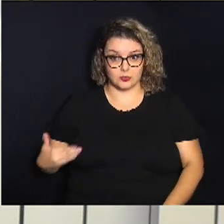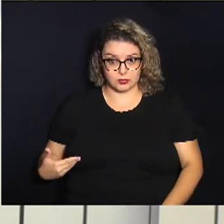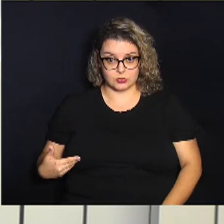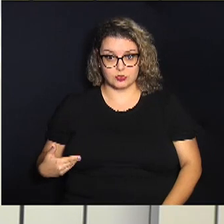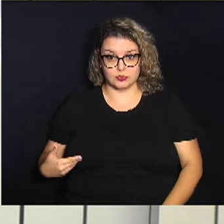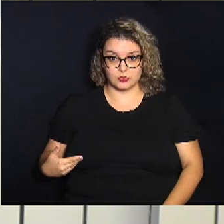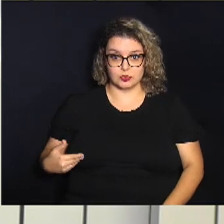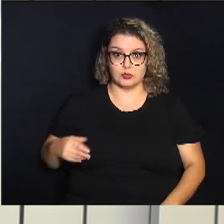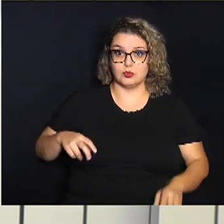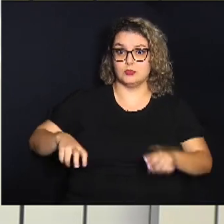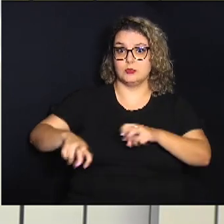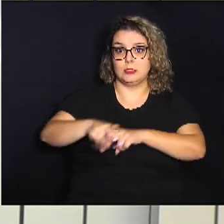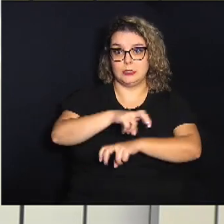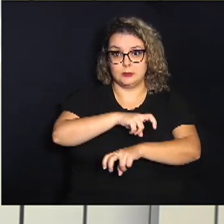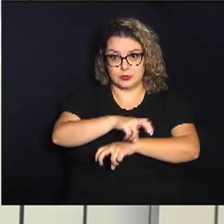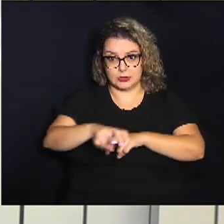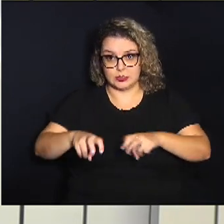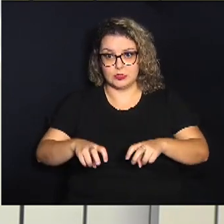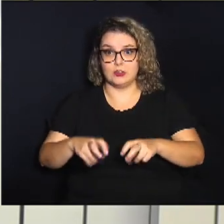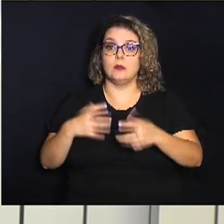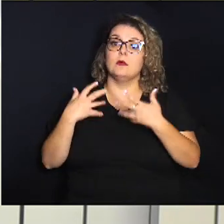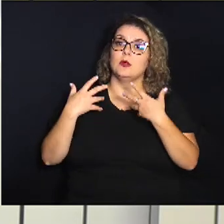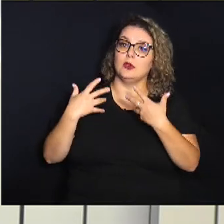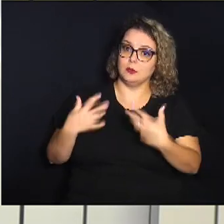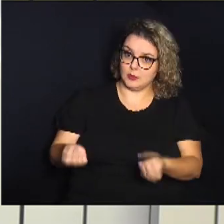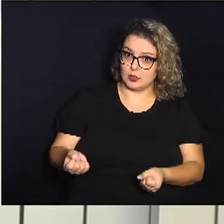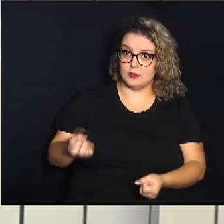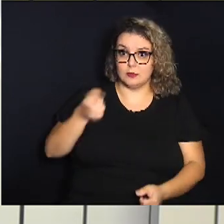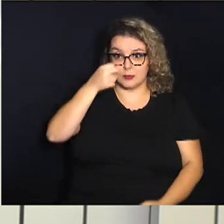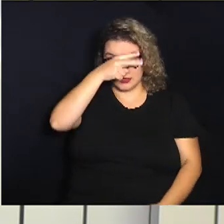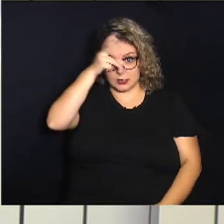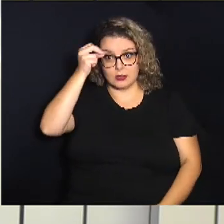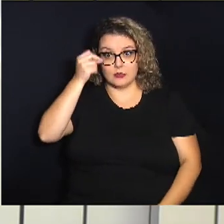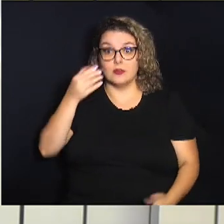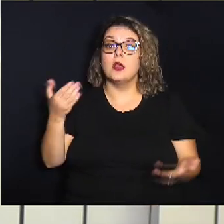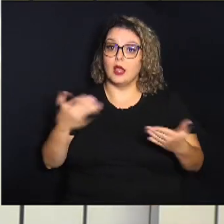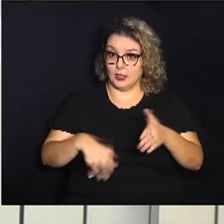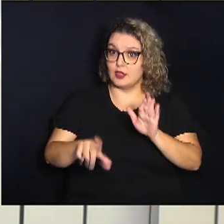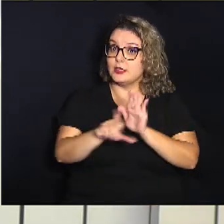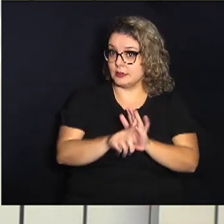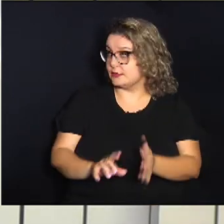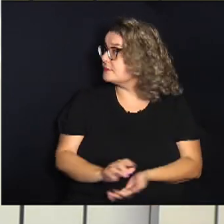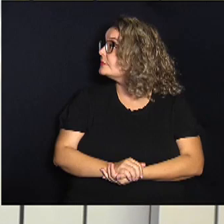socialização animal foi sancionada pelo prefeito e agora é lei.